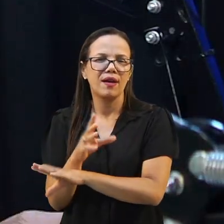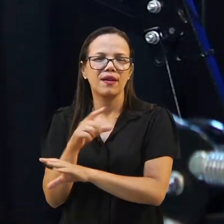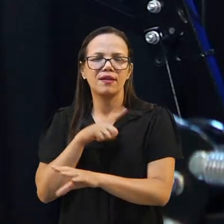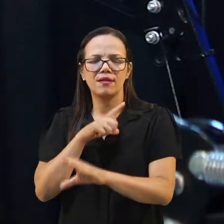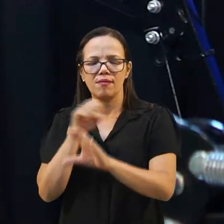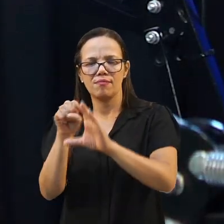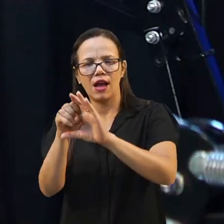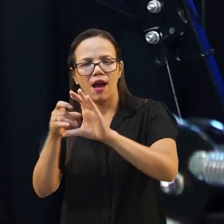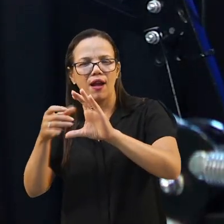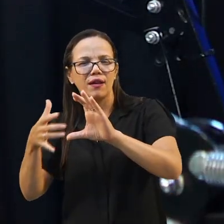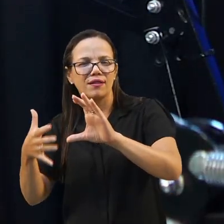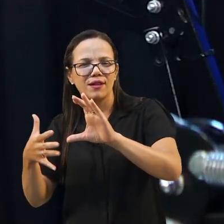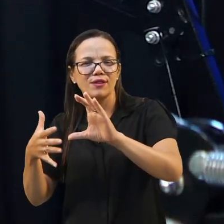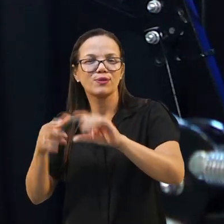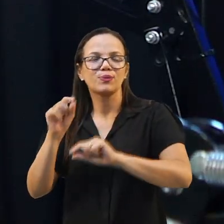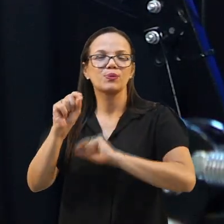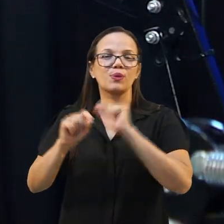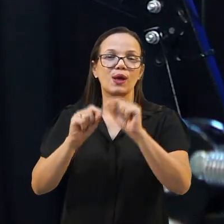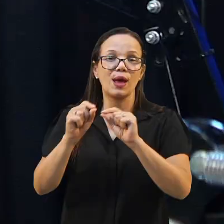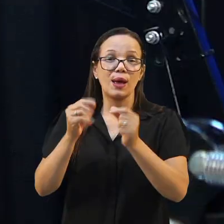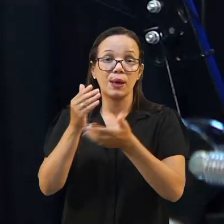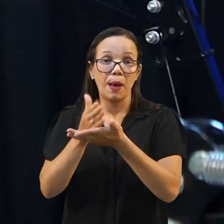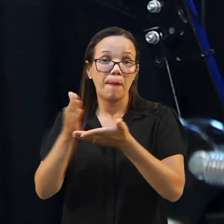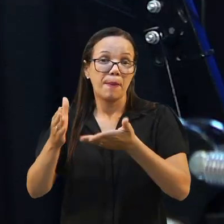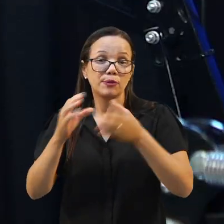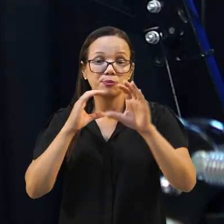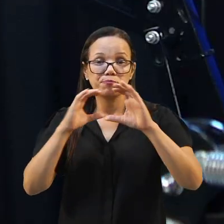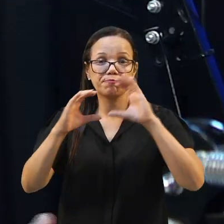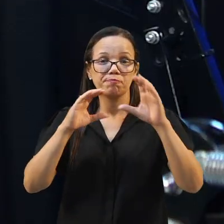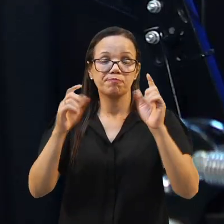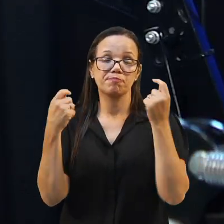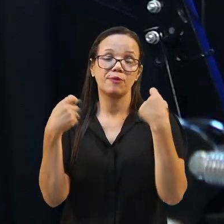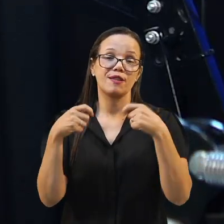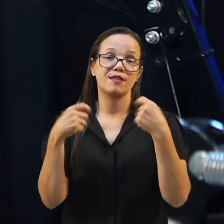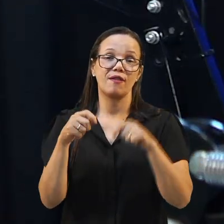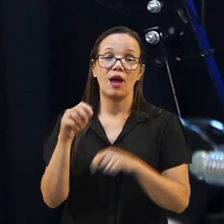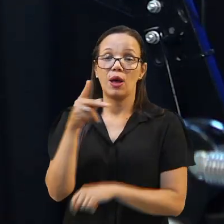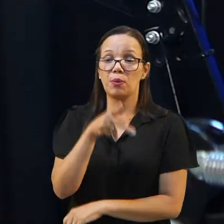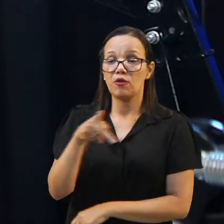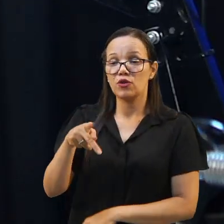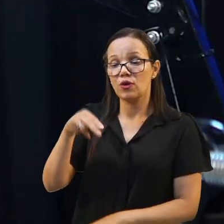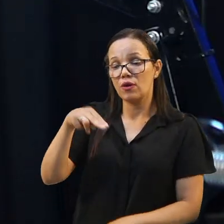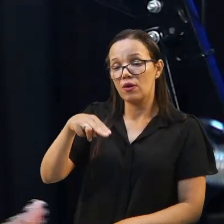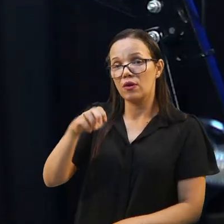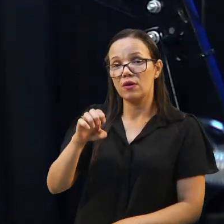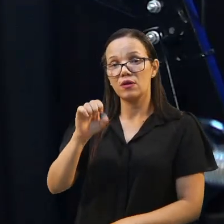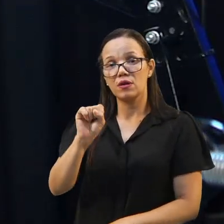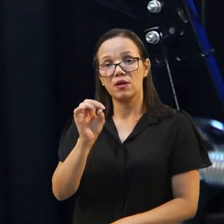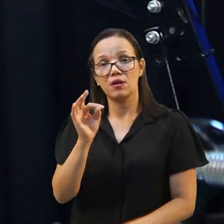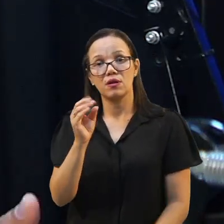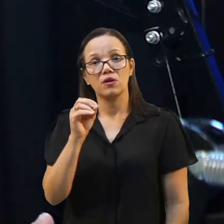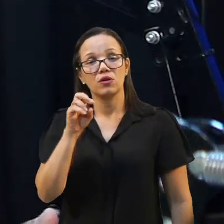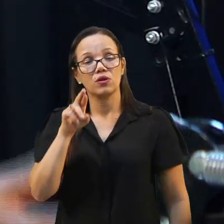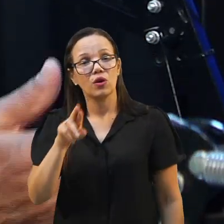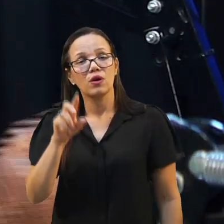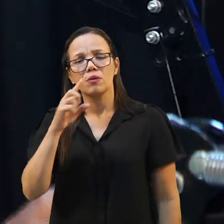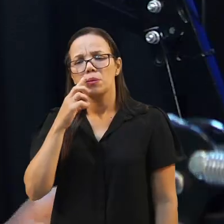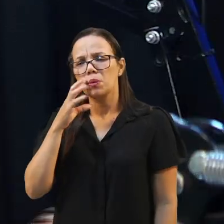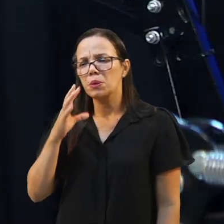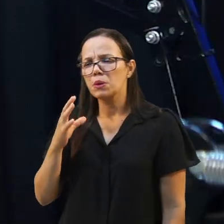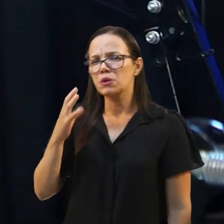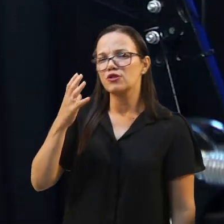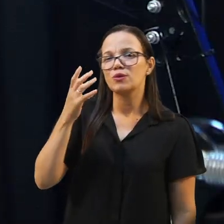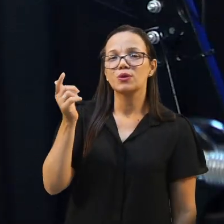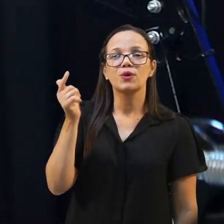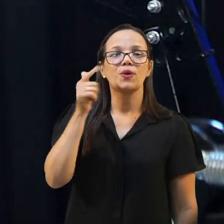que a parte de comunicação precisava, e o professor Nestor foi feliz em tomar a decisão